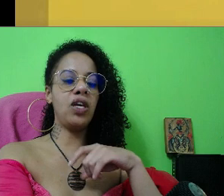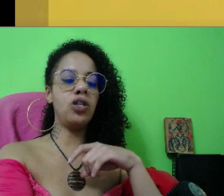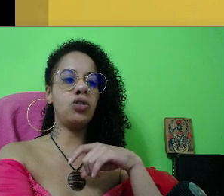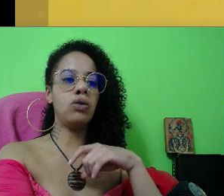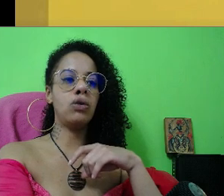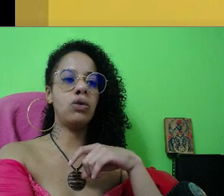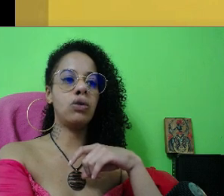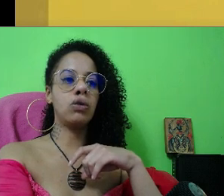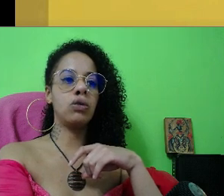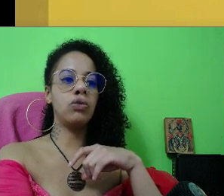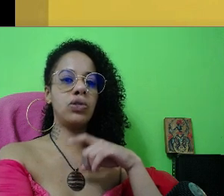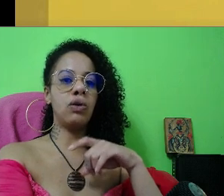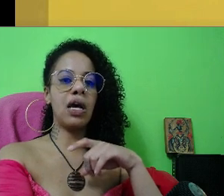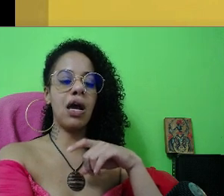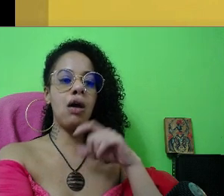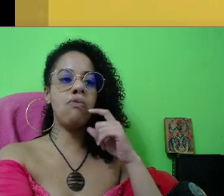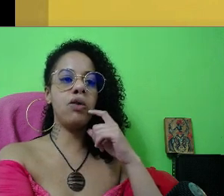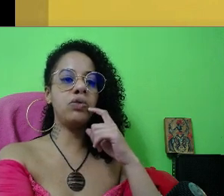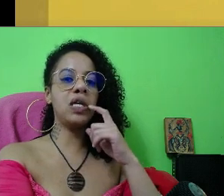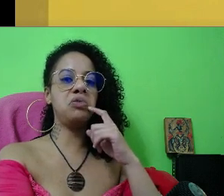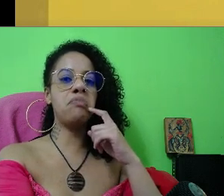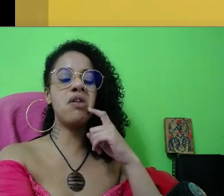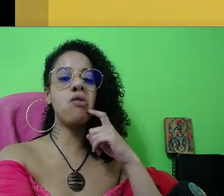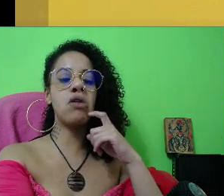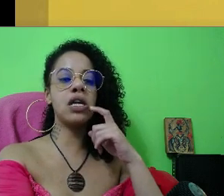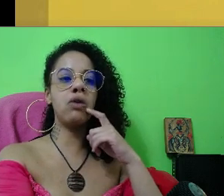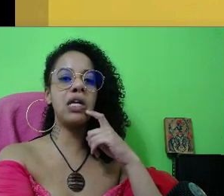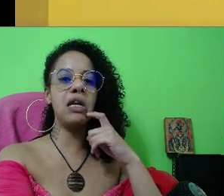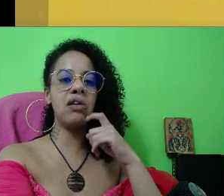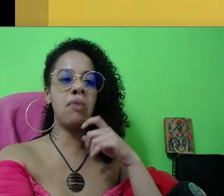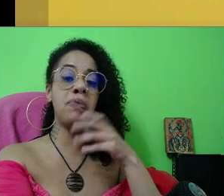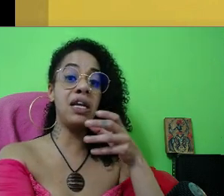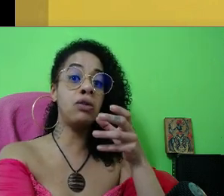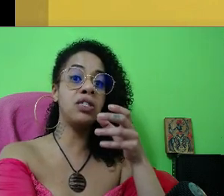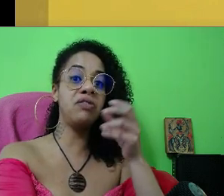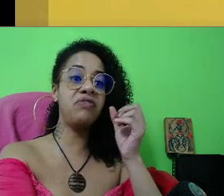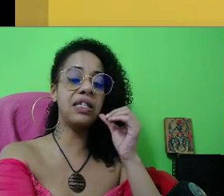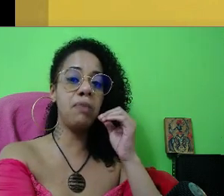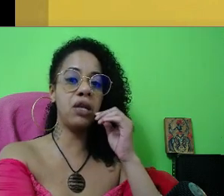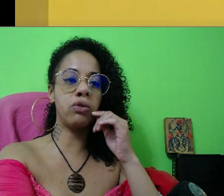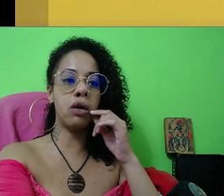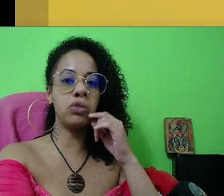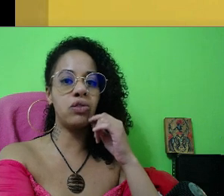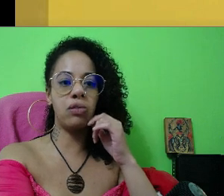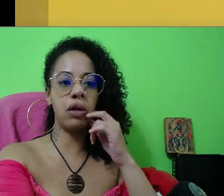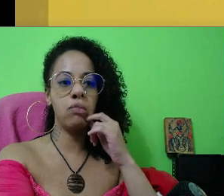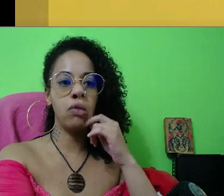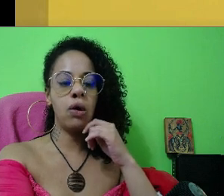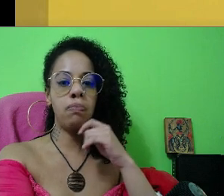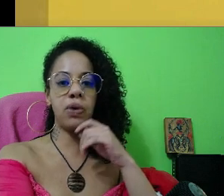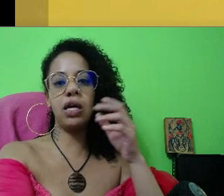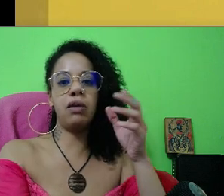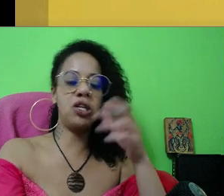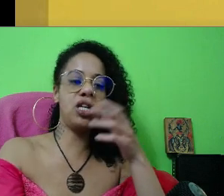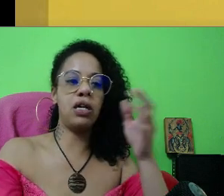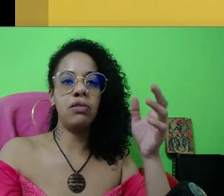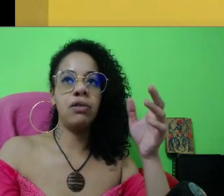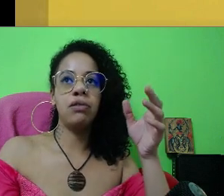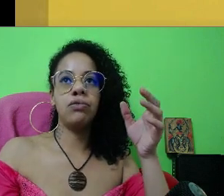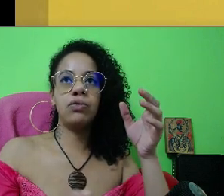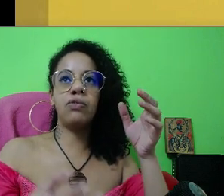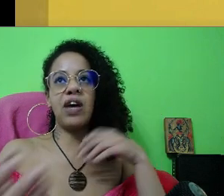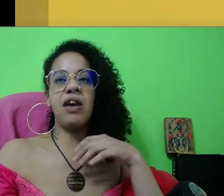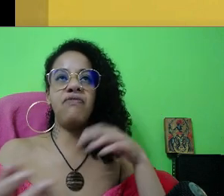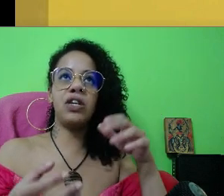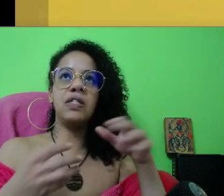esse vídeo do seu canal eu não sei se você marcou o canal dele também para ele inclusive ficar sabendo o que aconteceu né porque imagina